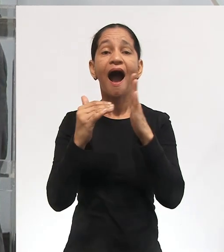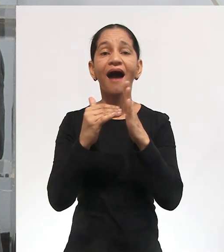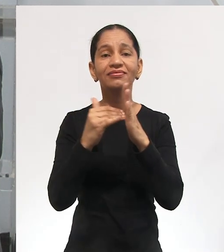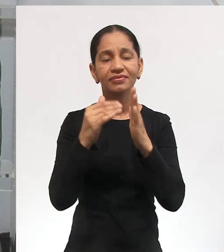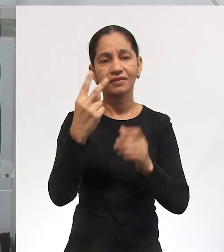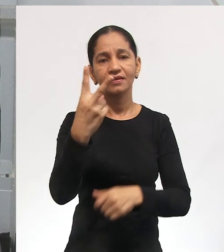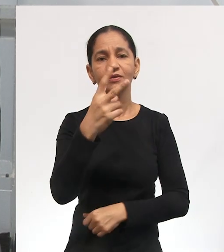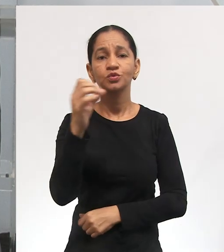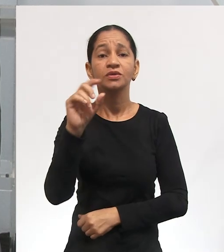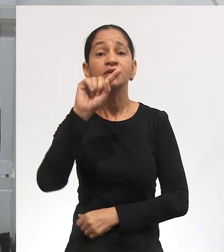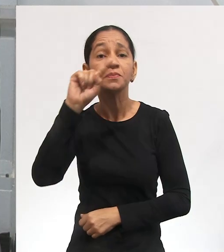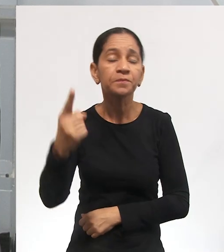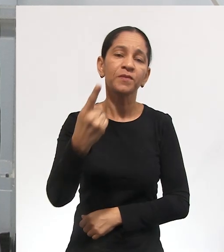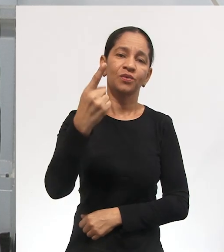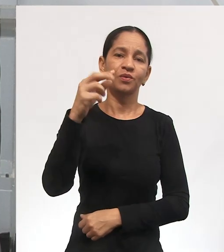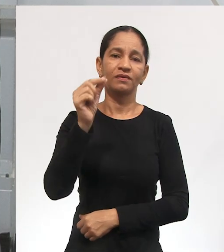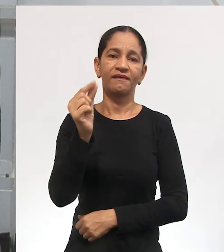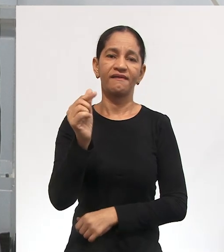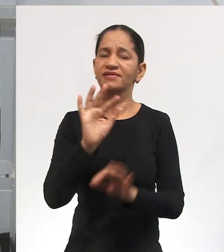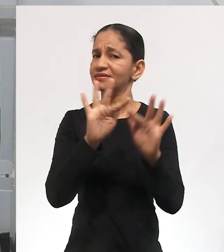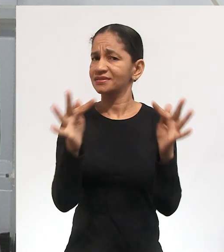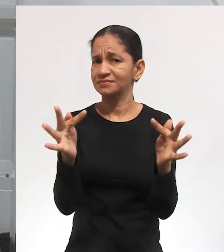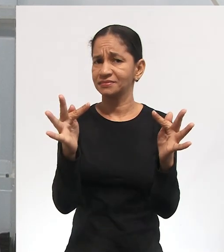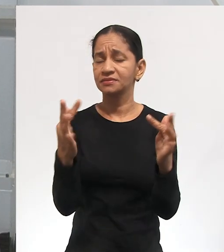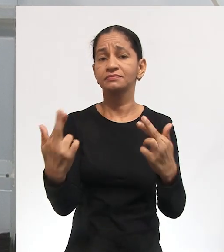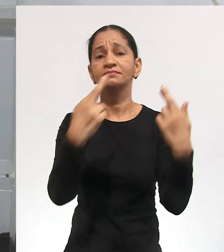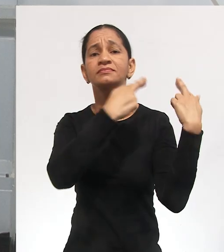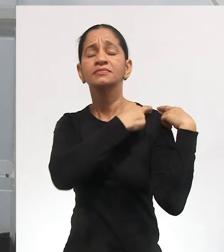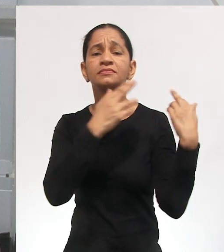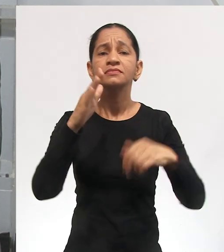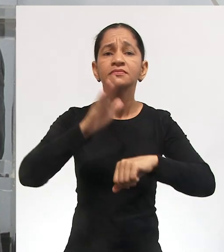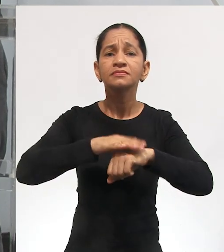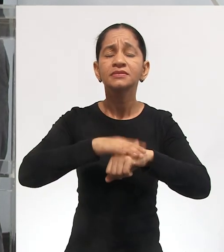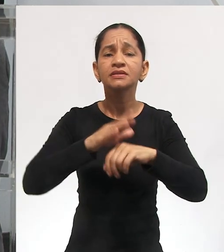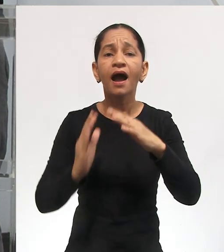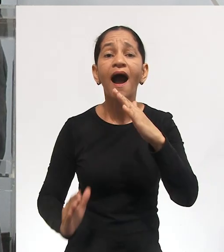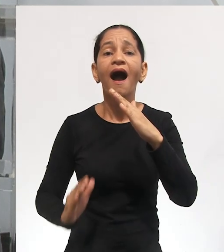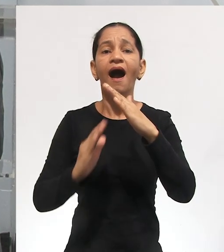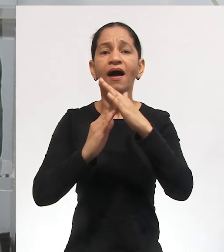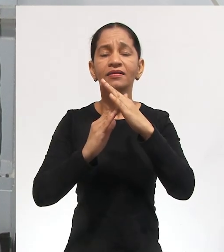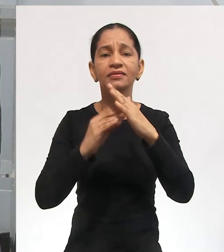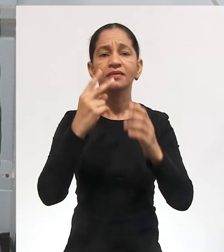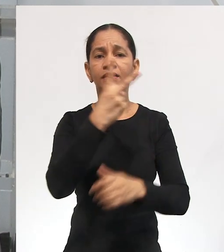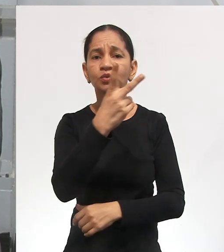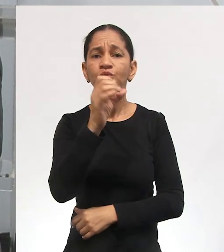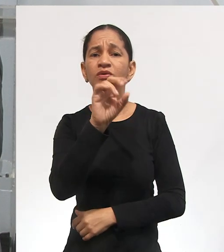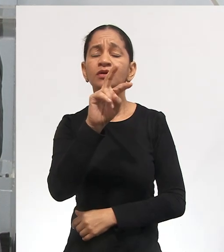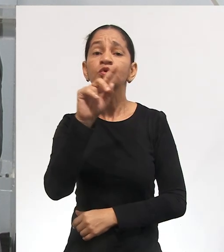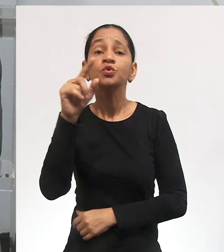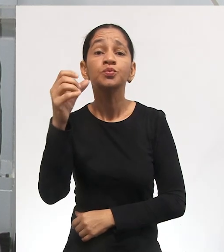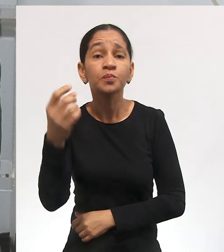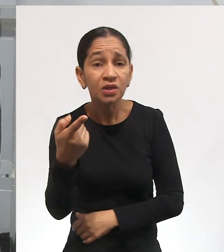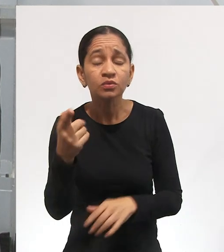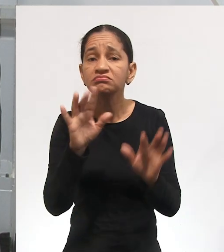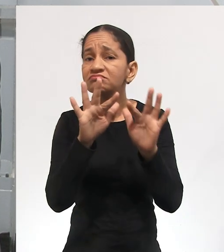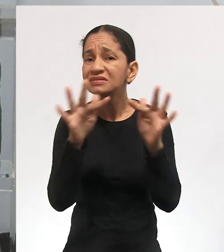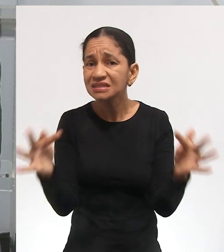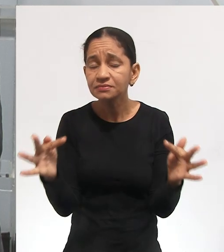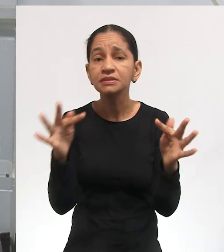200.000. Mas observem, a minha responsabilidade fica limitada a 200.000 se eu